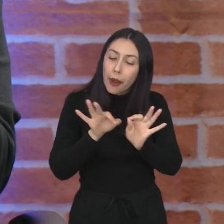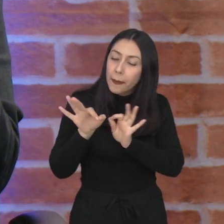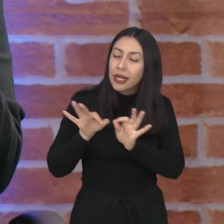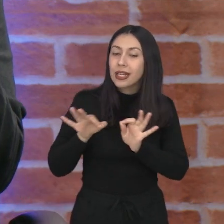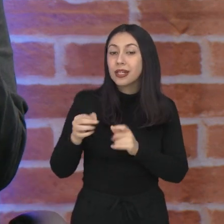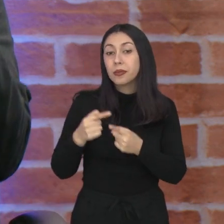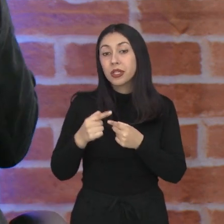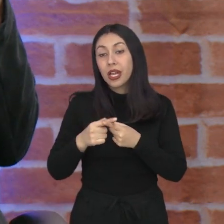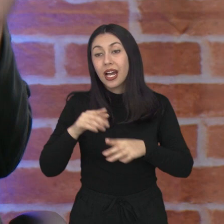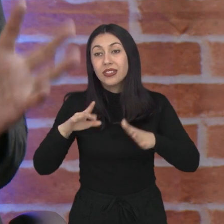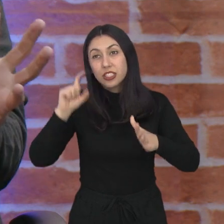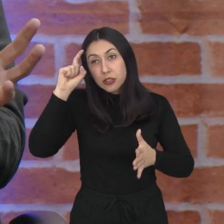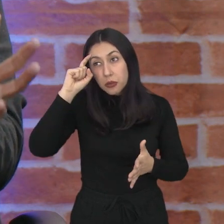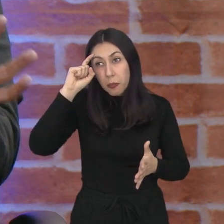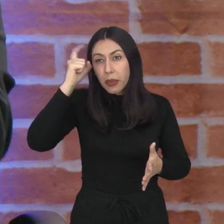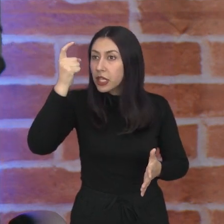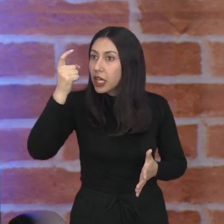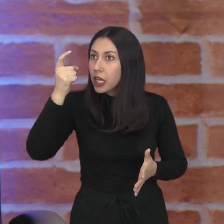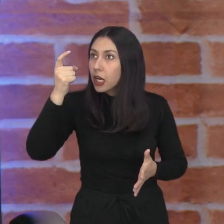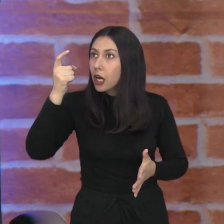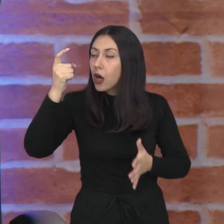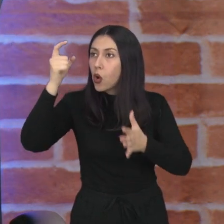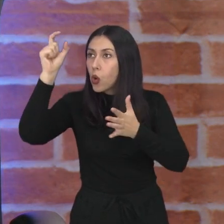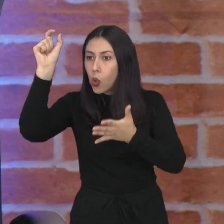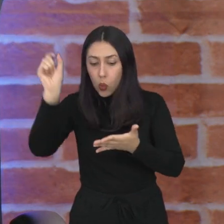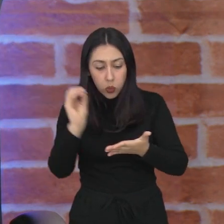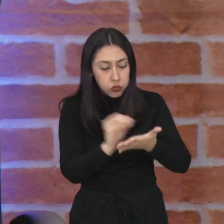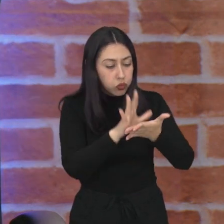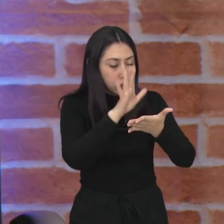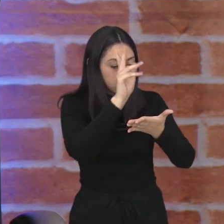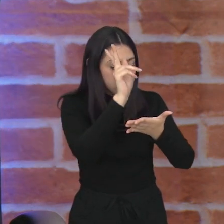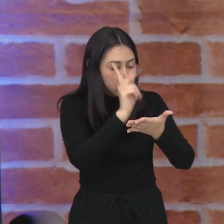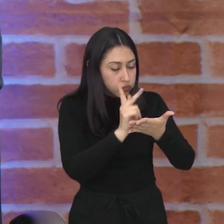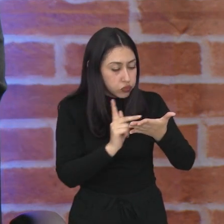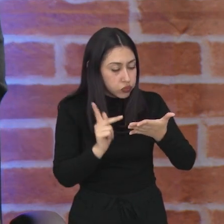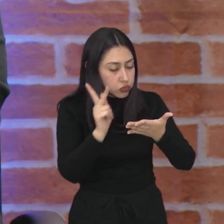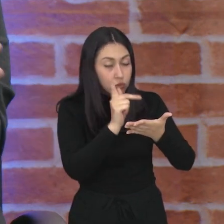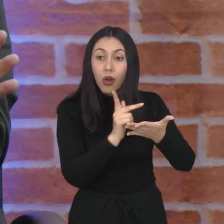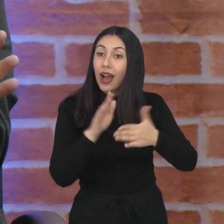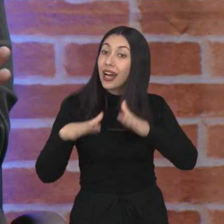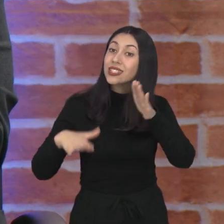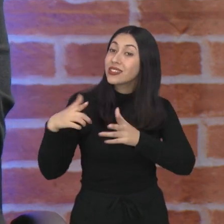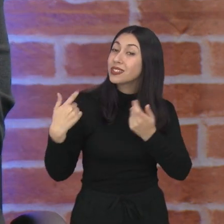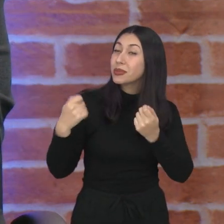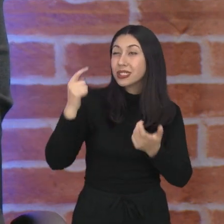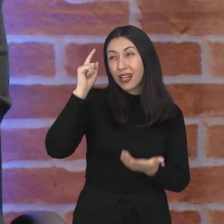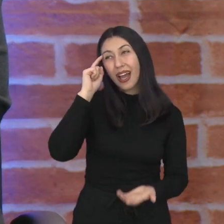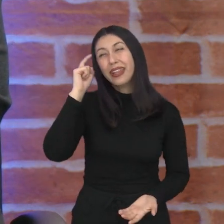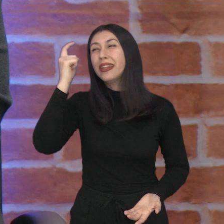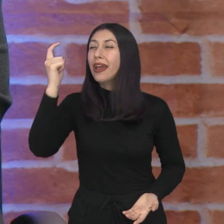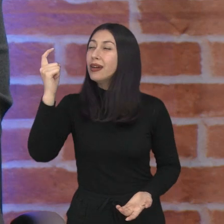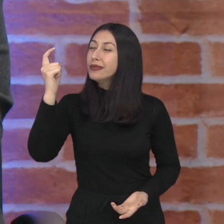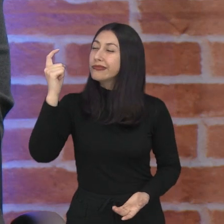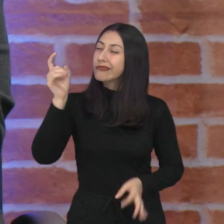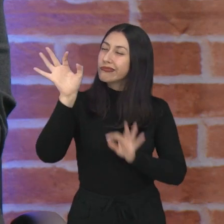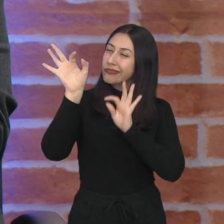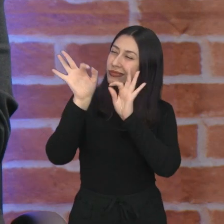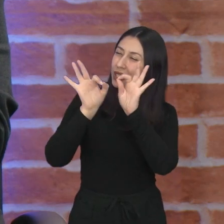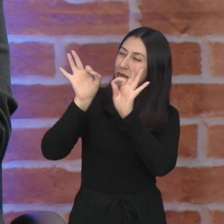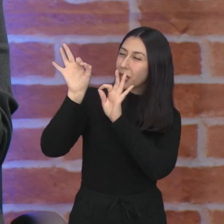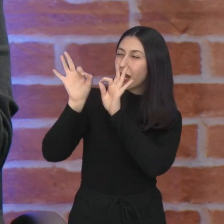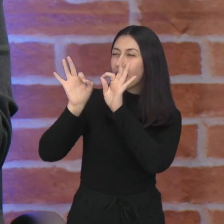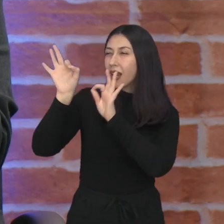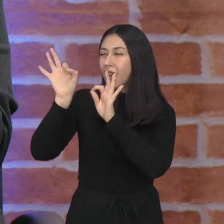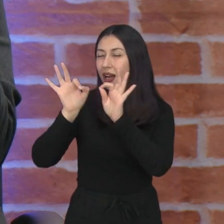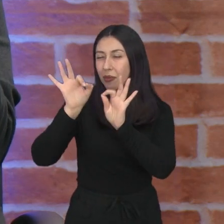vem seca, que é só você fazer a parte braçal, e tem ideia que não, que você tem que trabalhar. Então